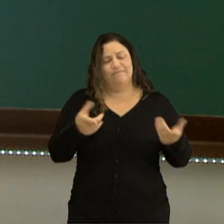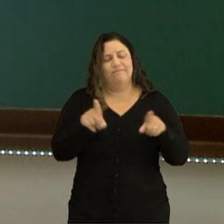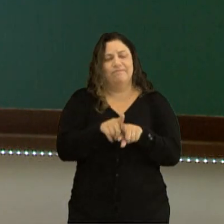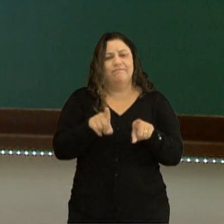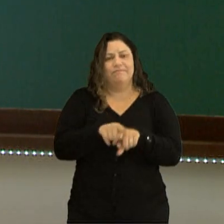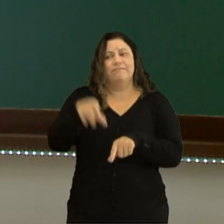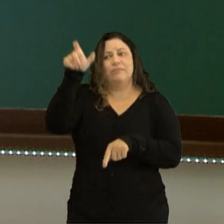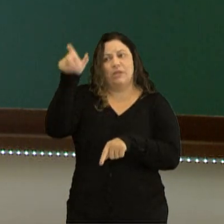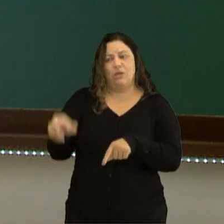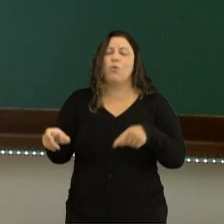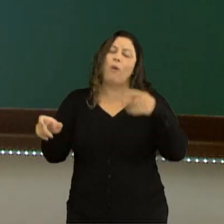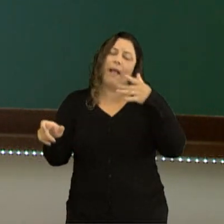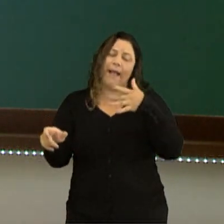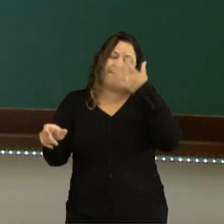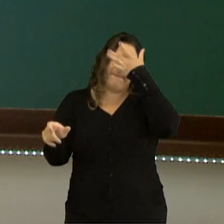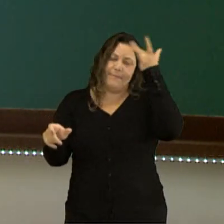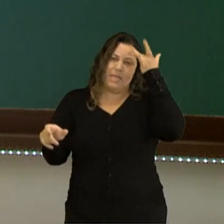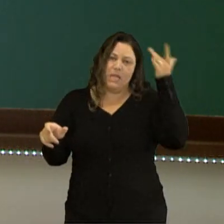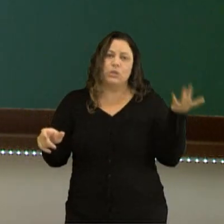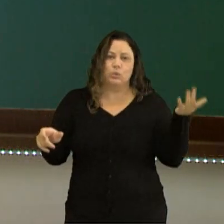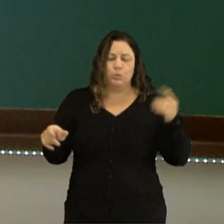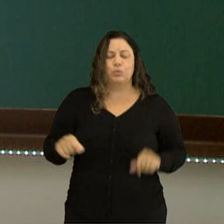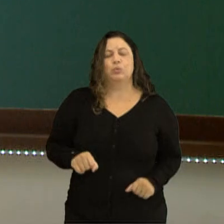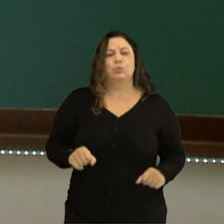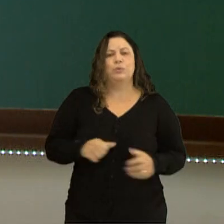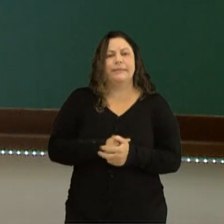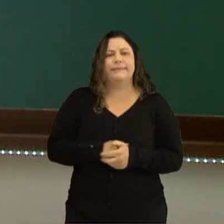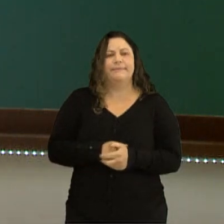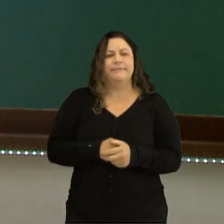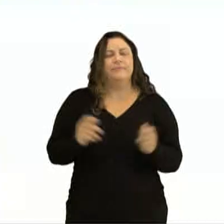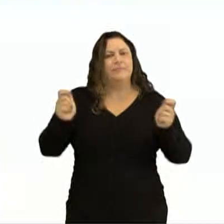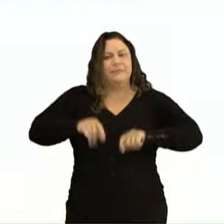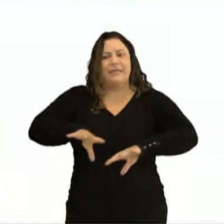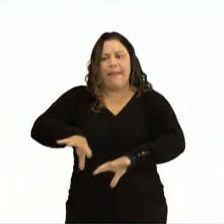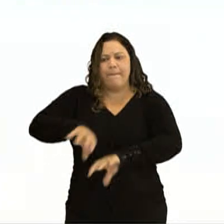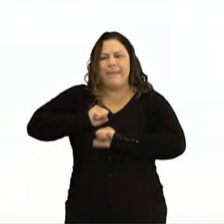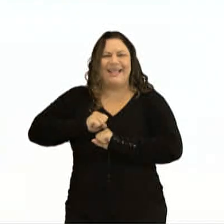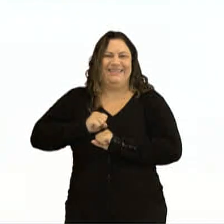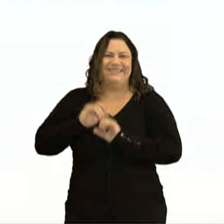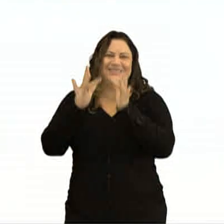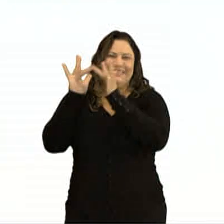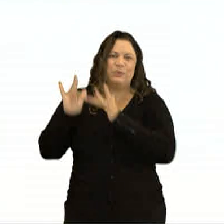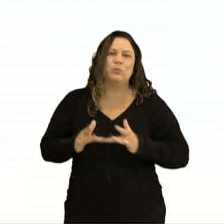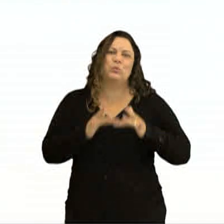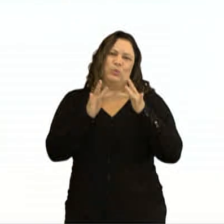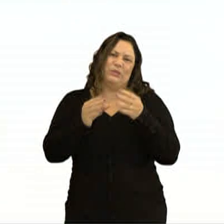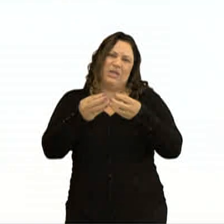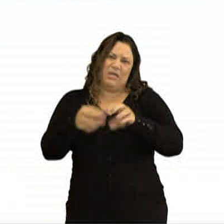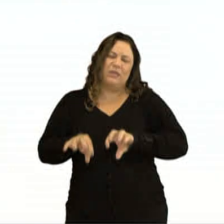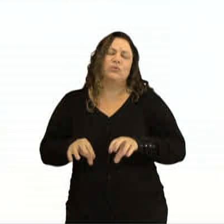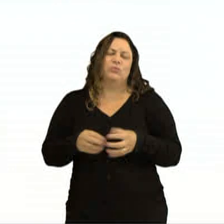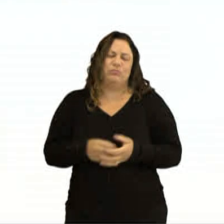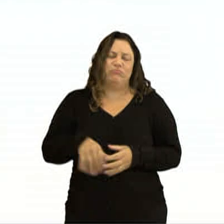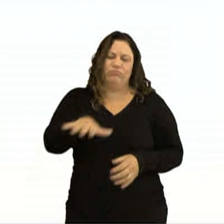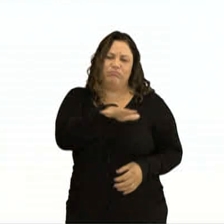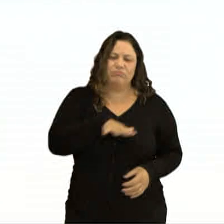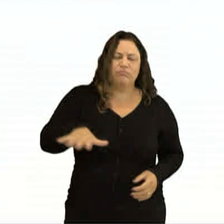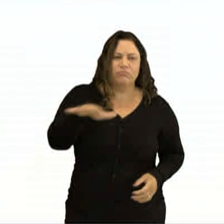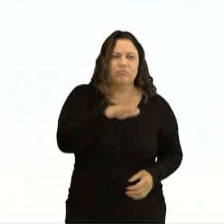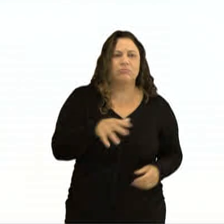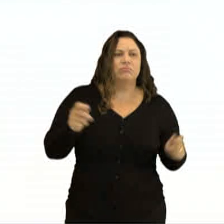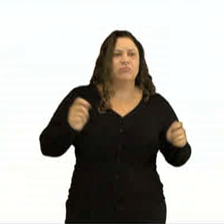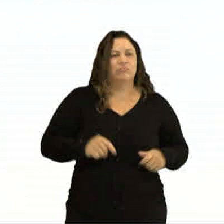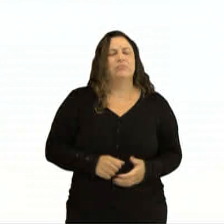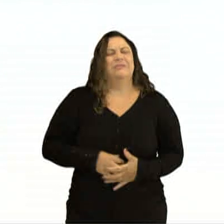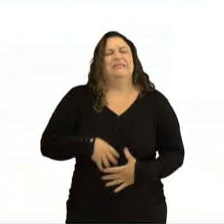pessoa sadia ingere acidentalmente esses ovos que estão presentes no ambiente. É